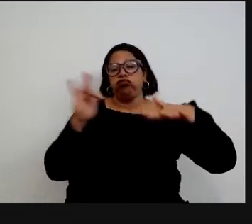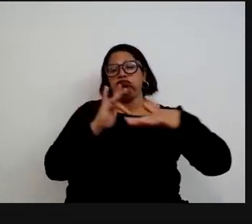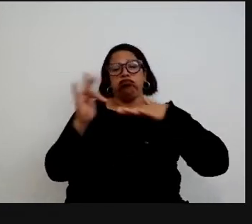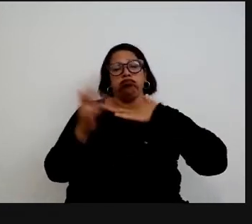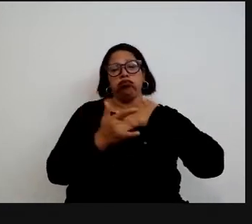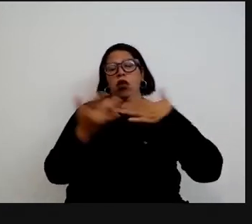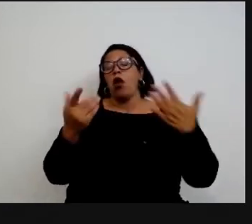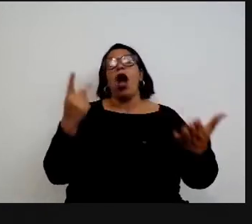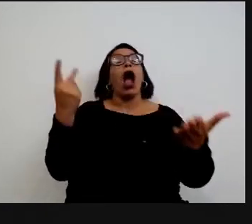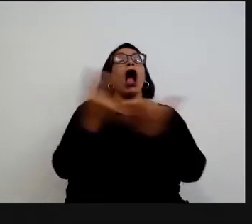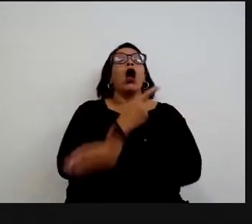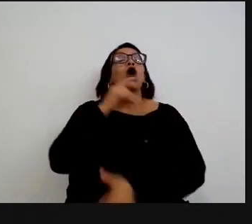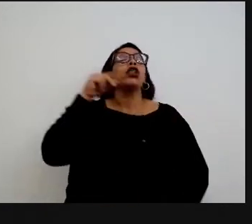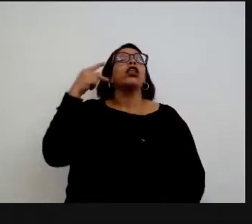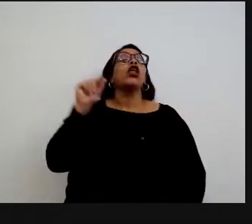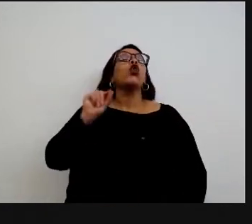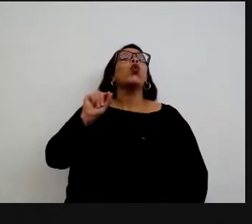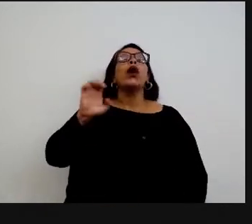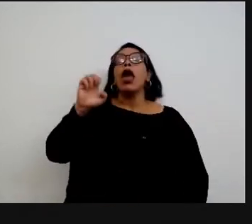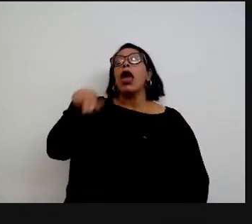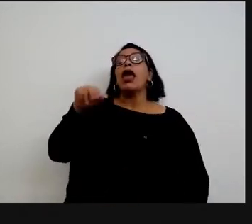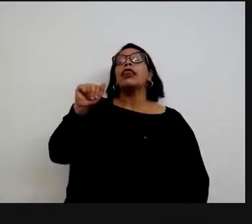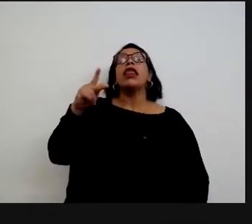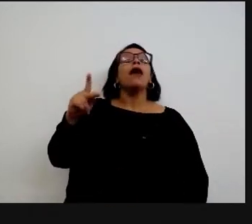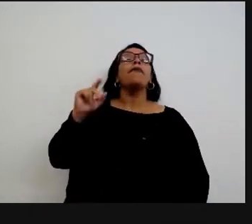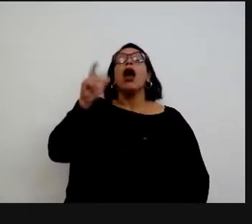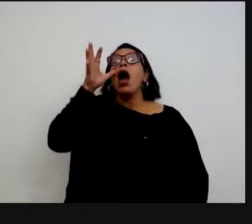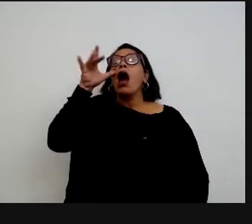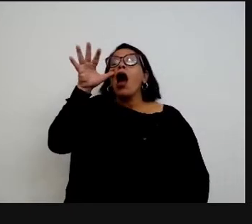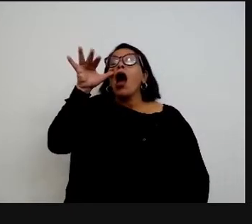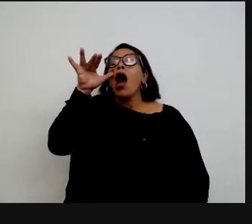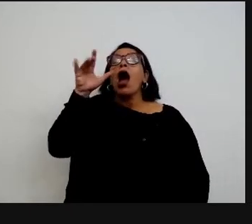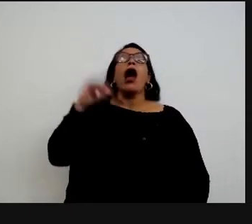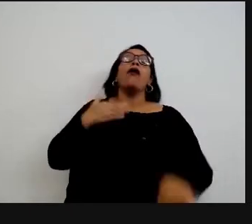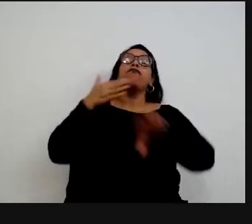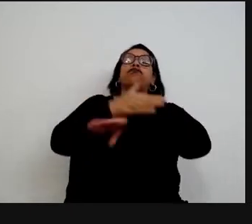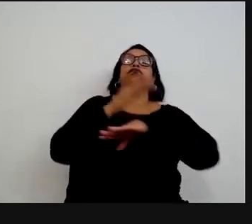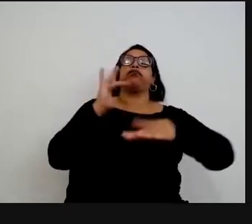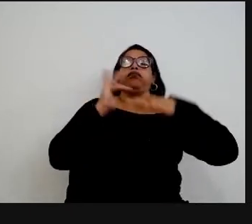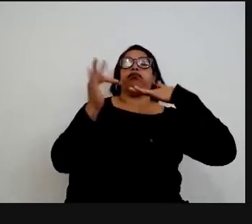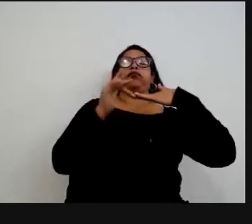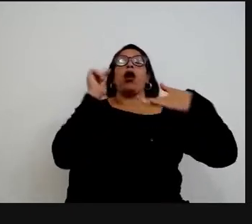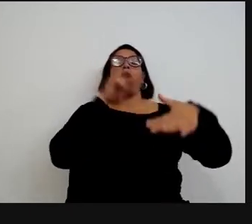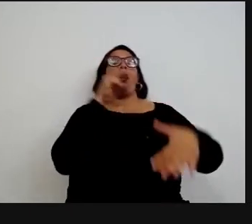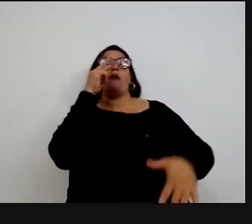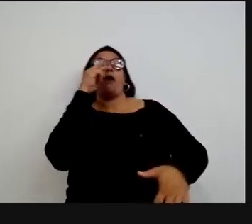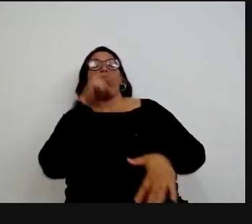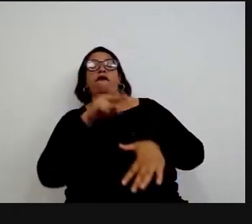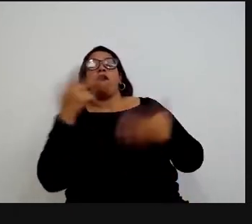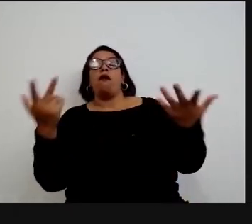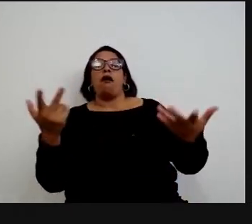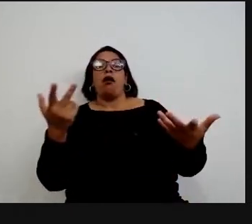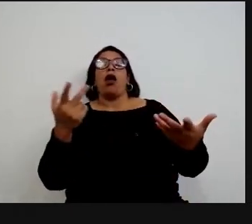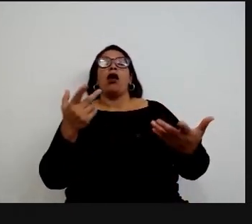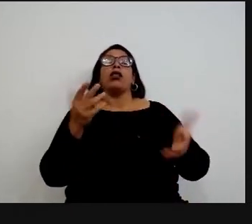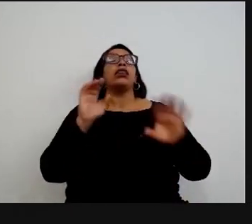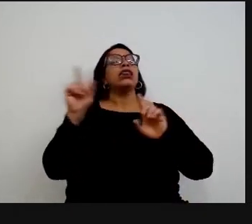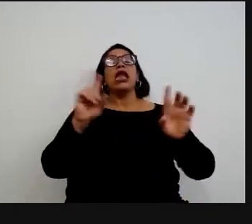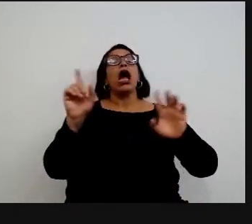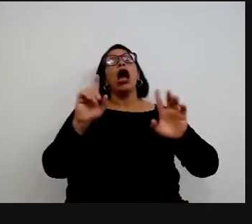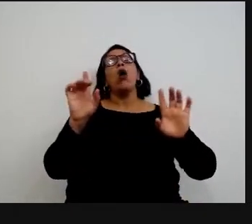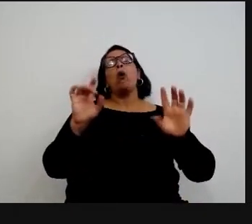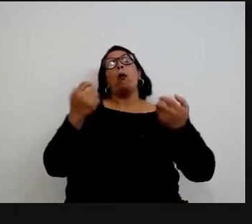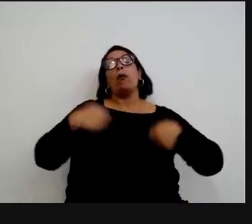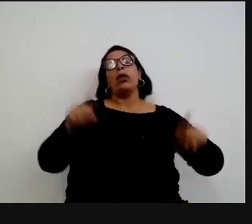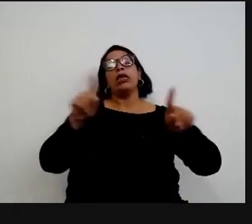ofertas, né? O que é que está acontecendo na educação promovida pela INAP, não necessariamente aquilo se relacionando com a educação.